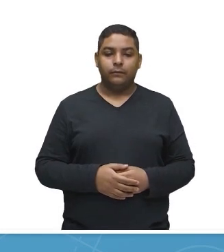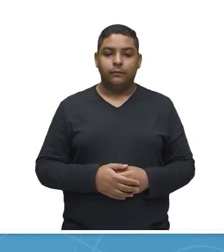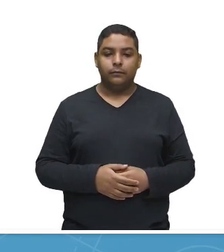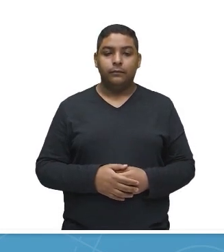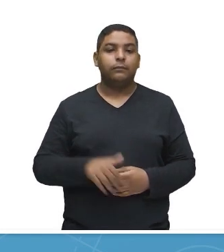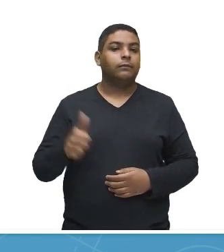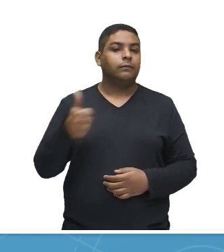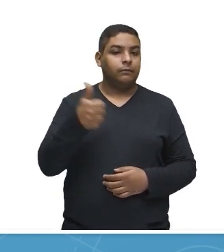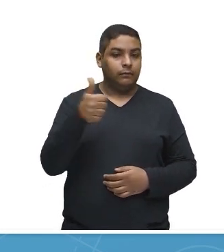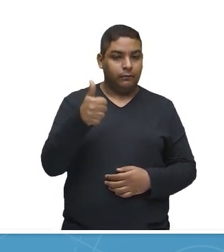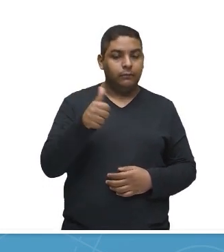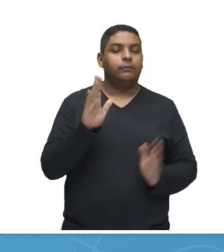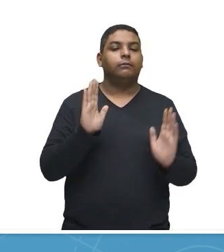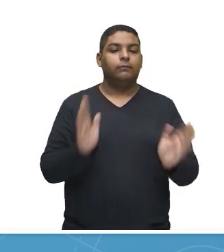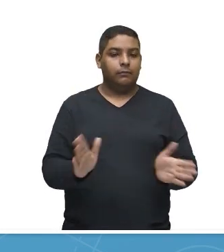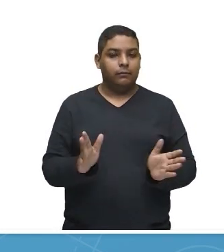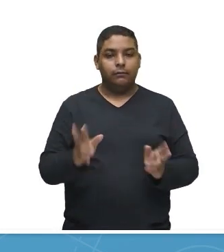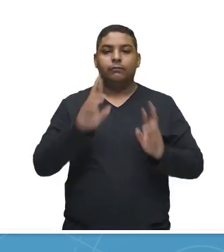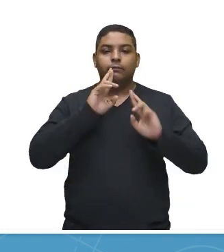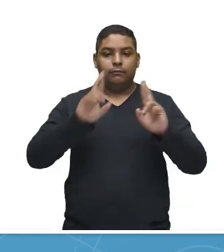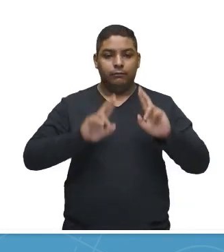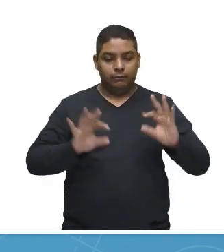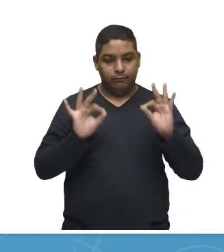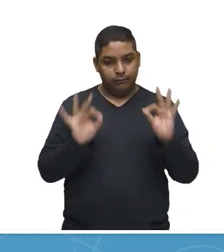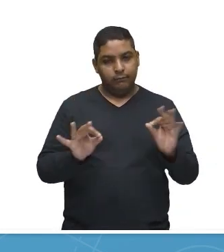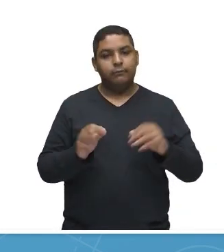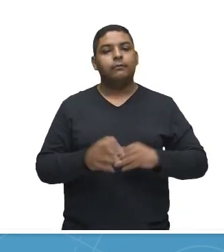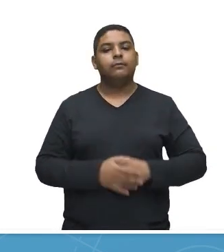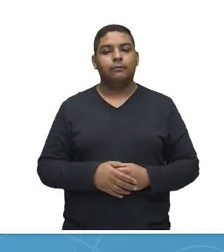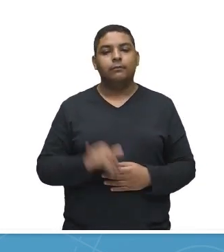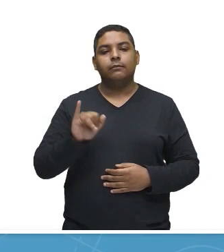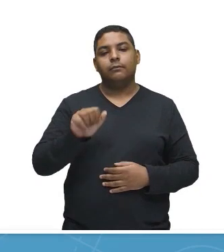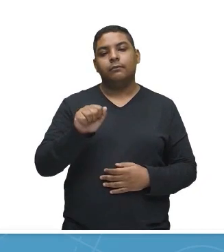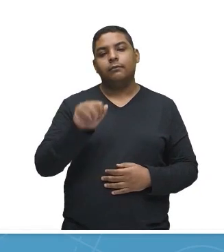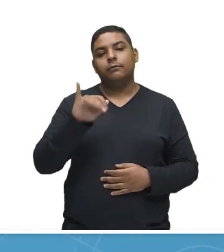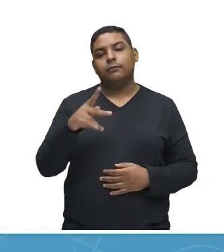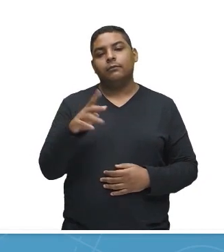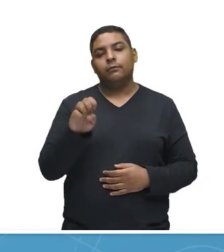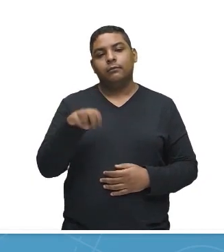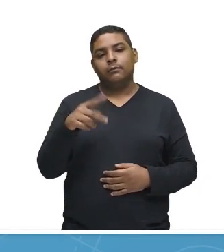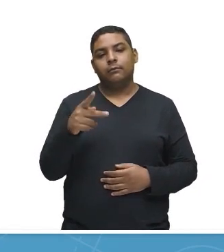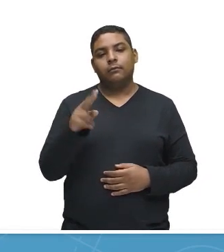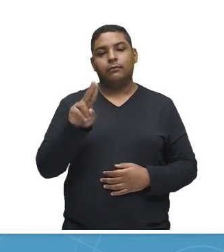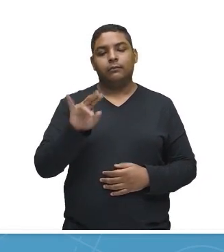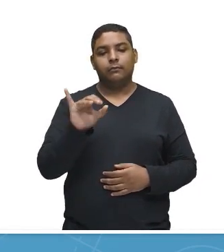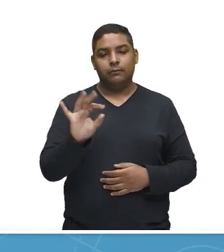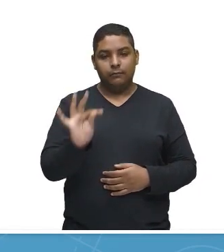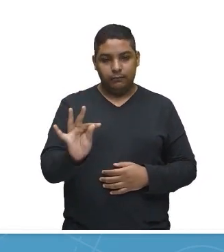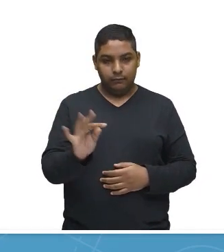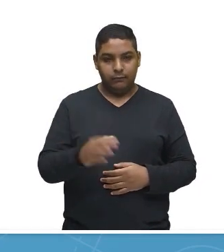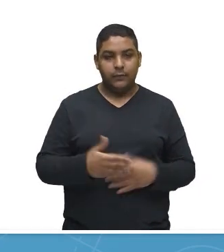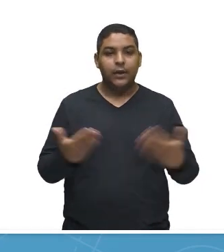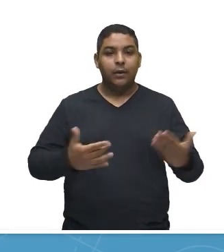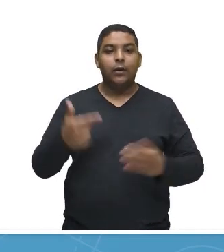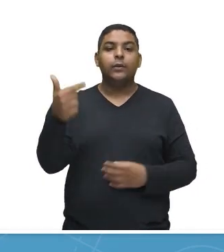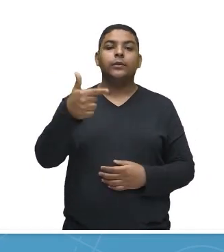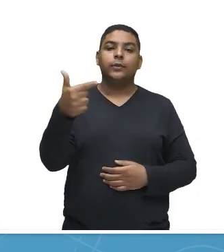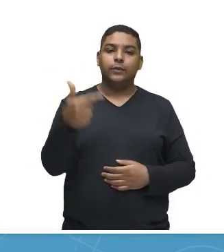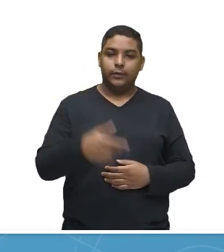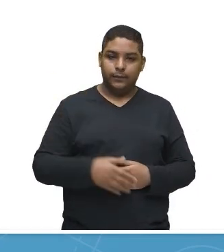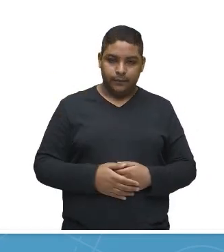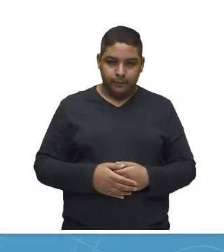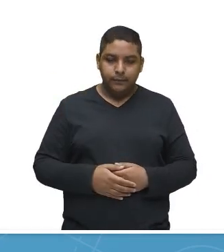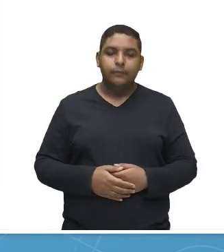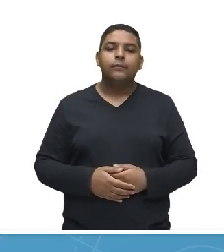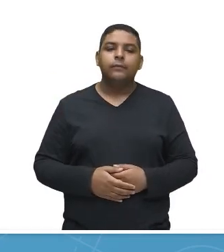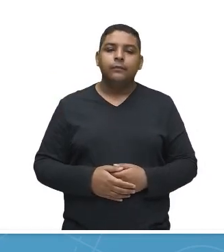já solucionamos, tá bom? É o I can quit. Vamos para a nossa questão 2, vamos lá? Então,